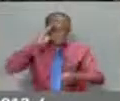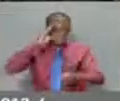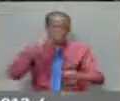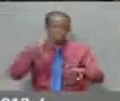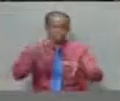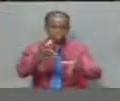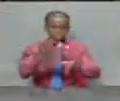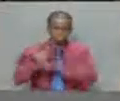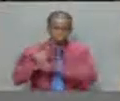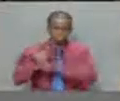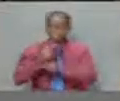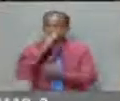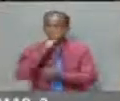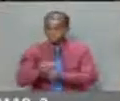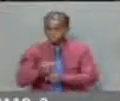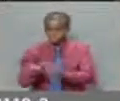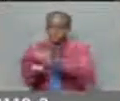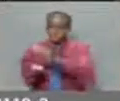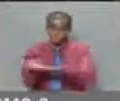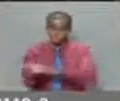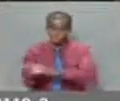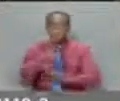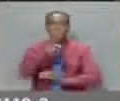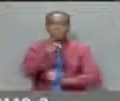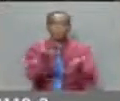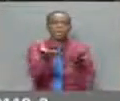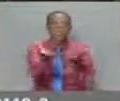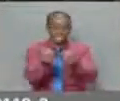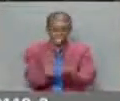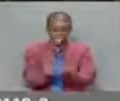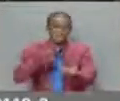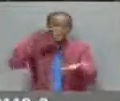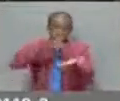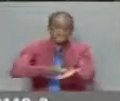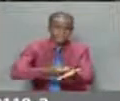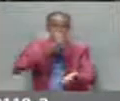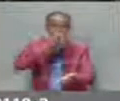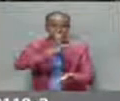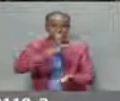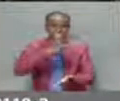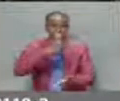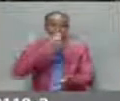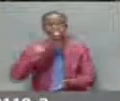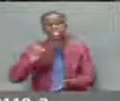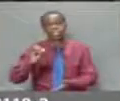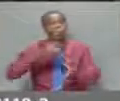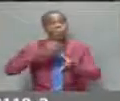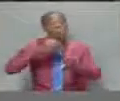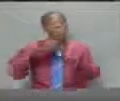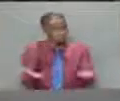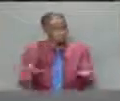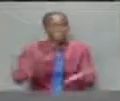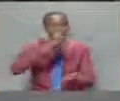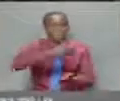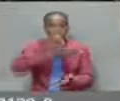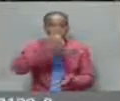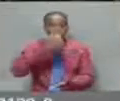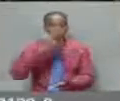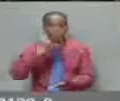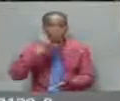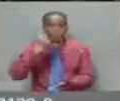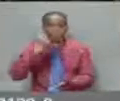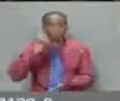infringirem, neste caso, a desobediência ao decreto, vai de 100 a 150 mil kwanza. E, portanto, isso sem falar da poluição sonora, porque